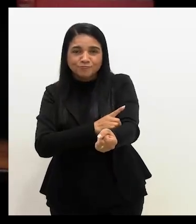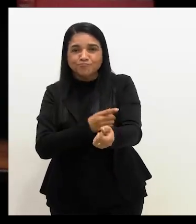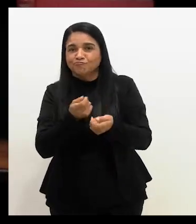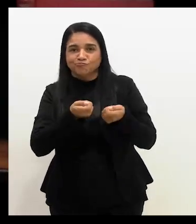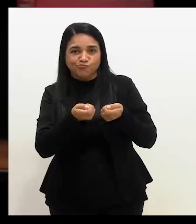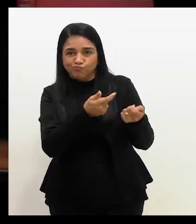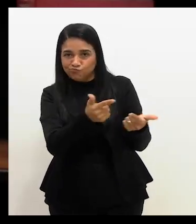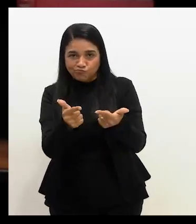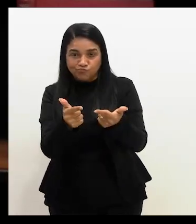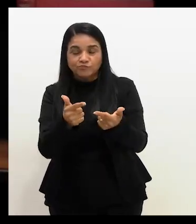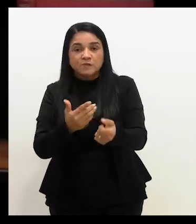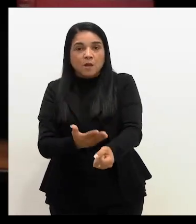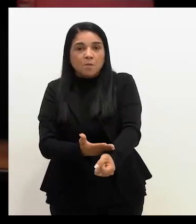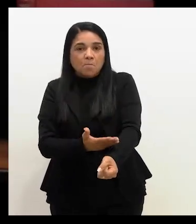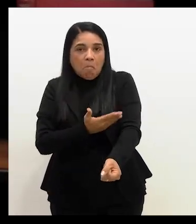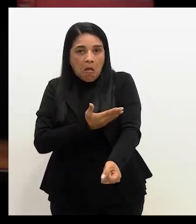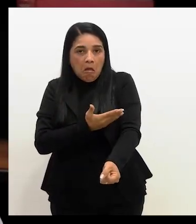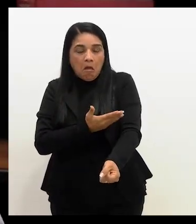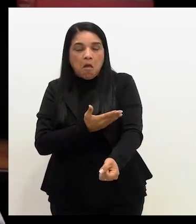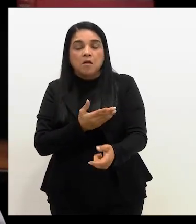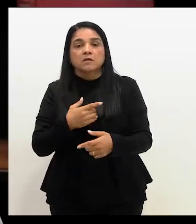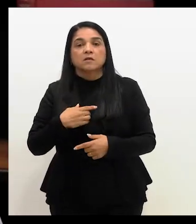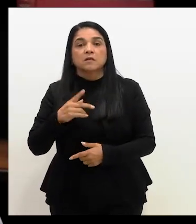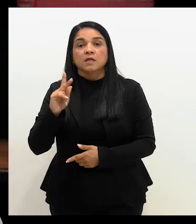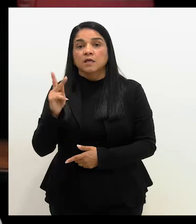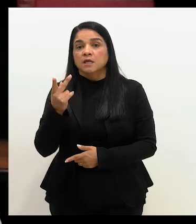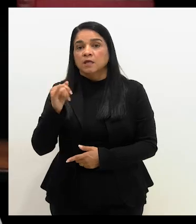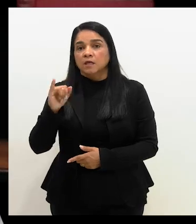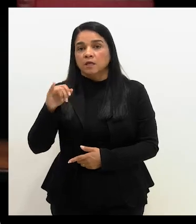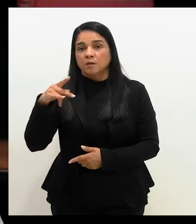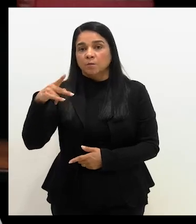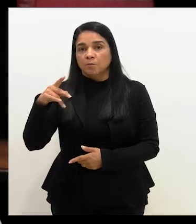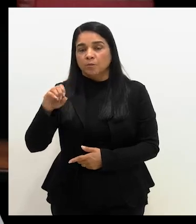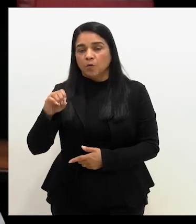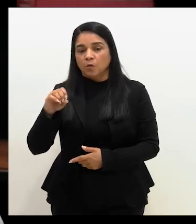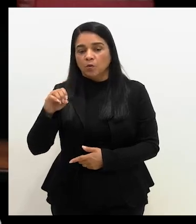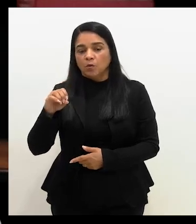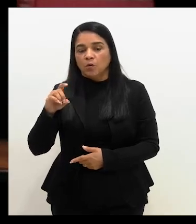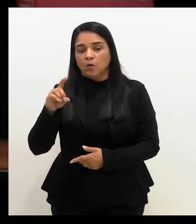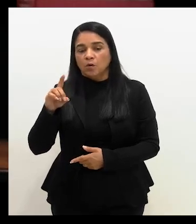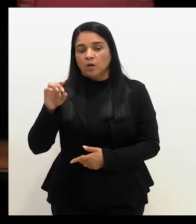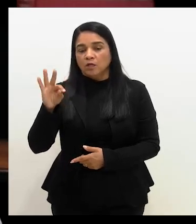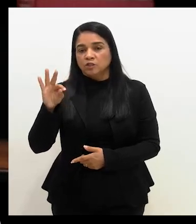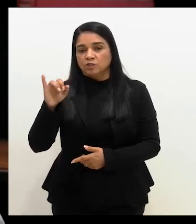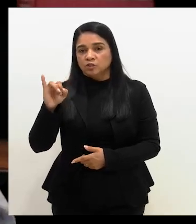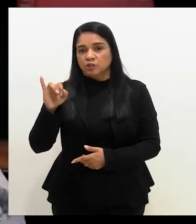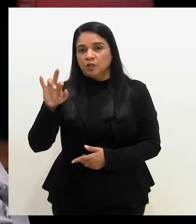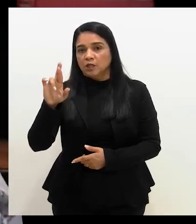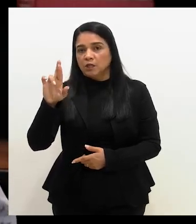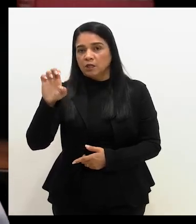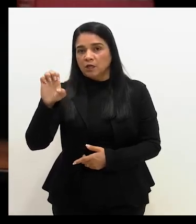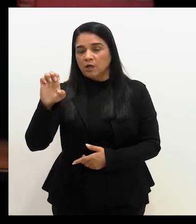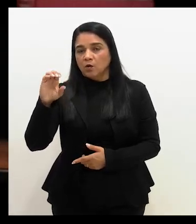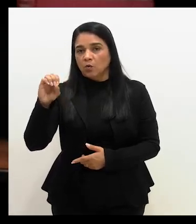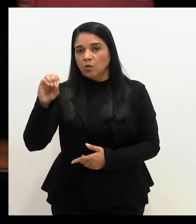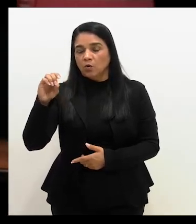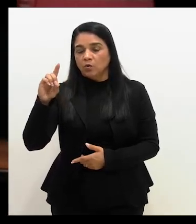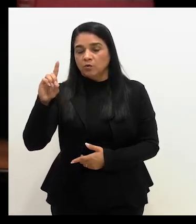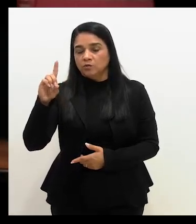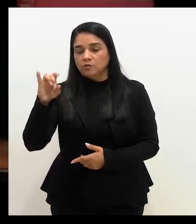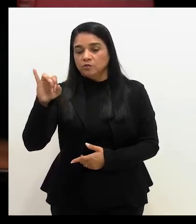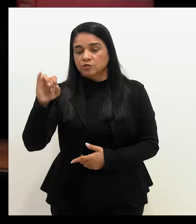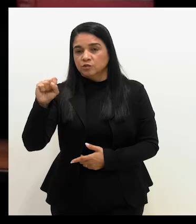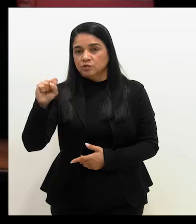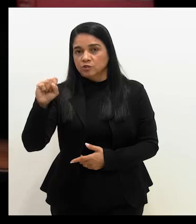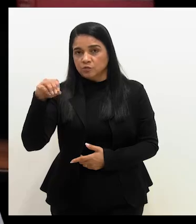diabetes descompensado, não controlado, hipertensão arterial, hipotireoidismo, isso tudo acelera a perda das suas